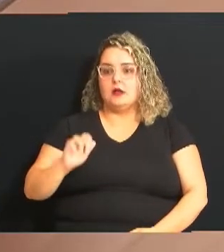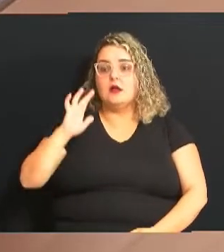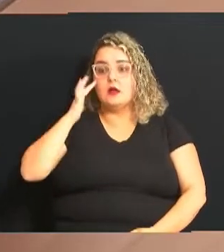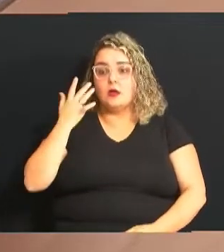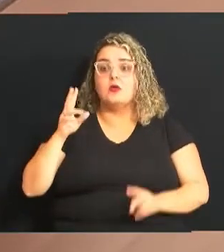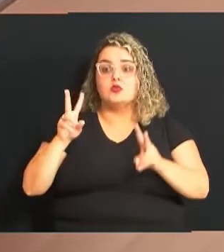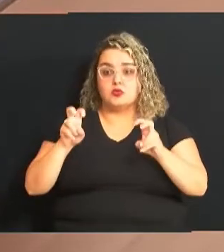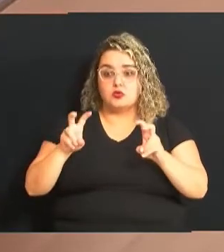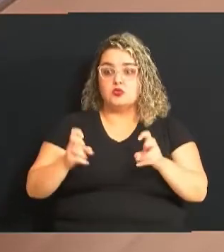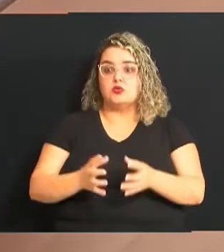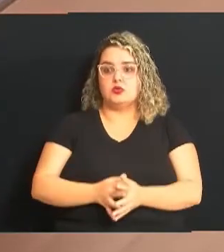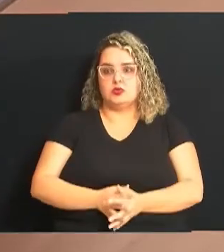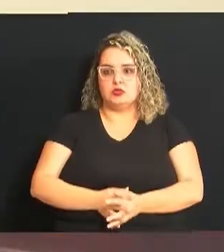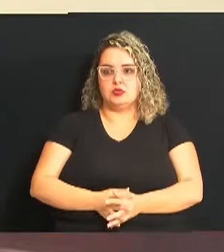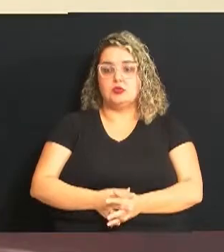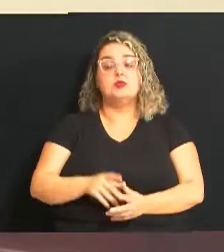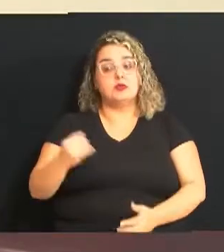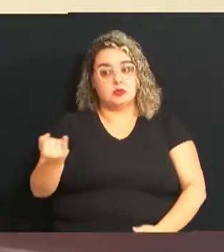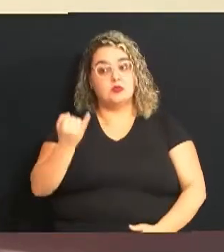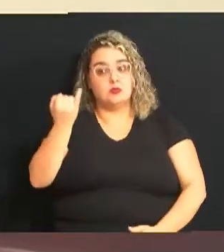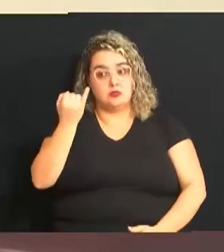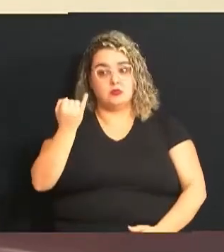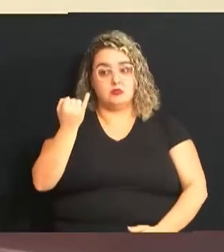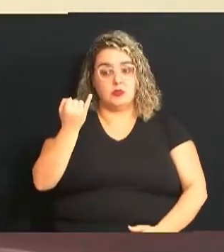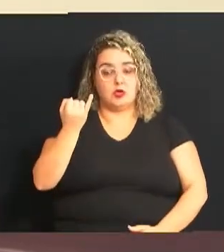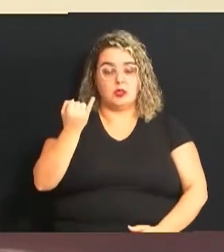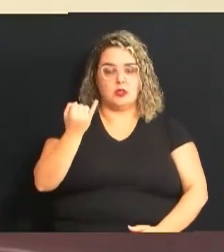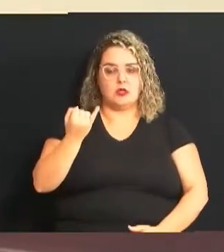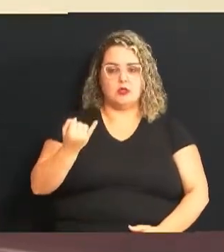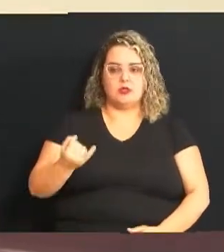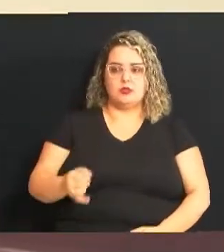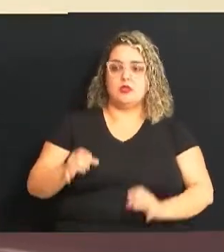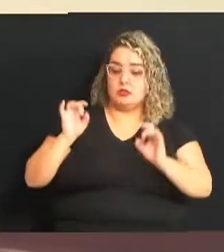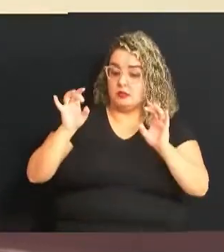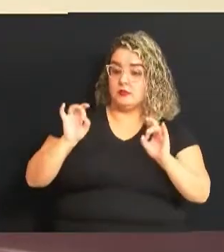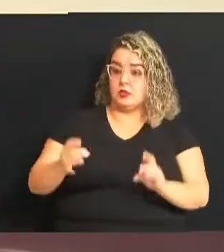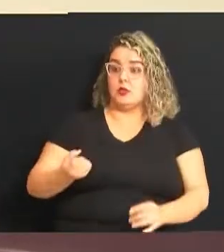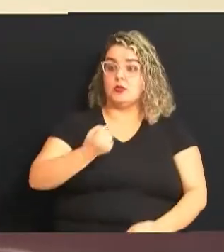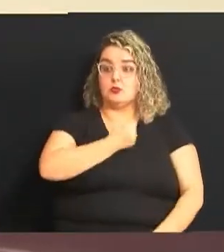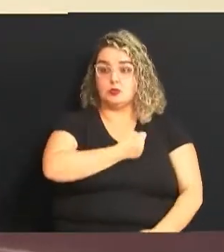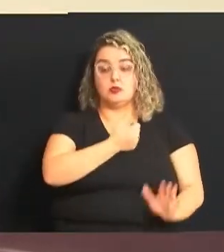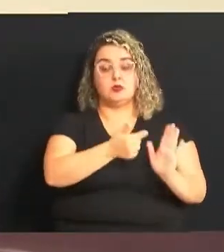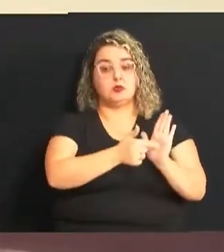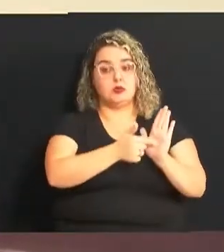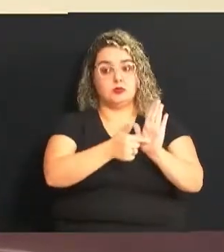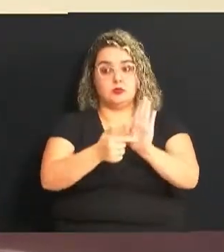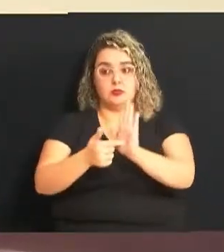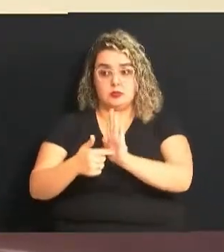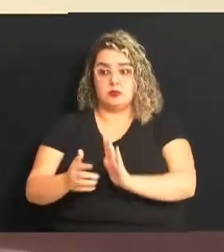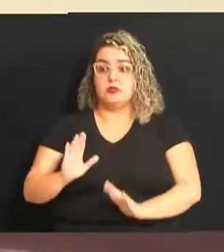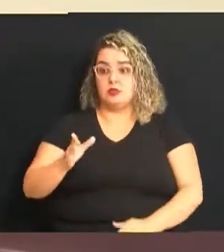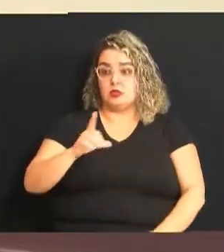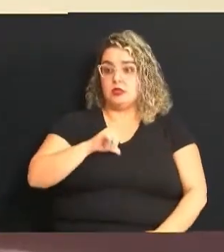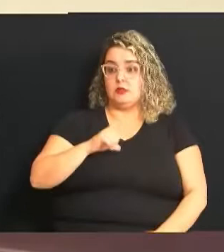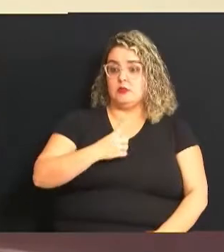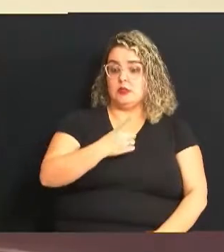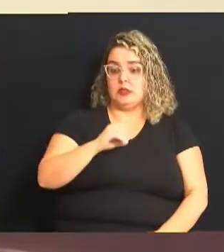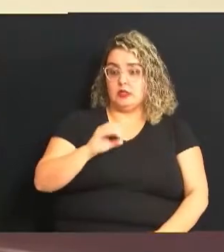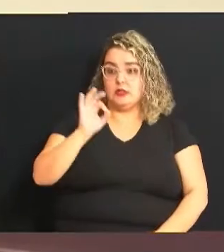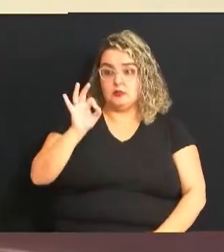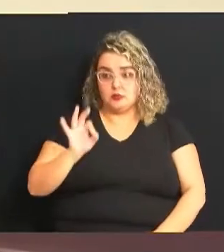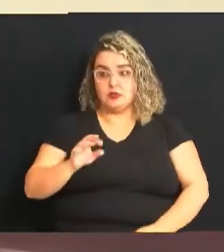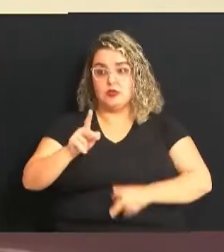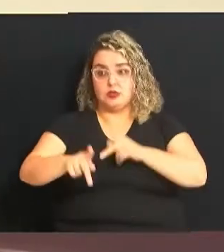tema muito interessante, muito relevante. Os números, né, mostram que nós já temos aí 10% da